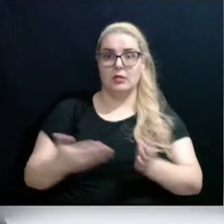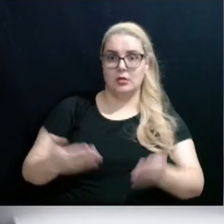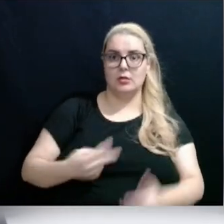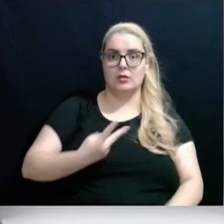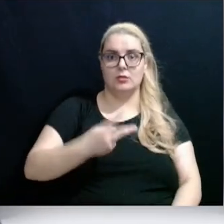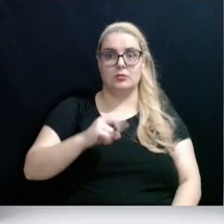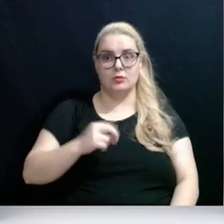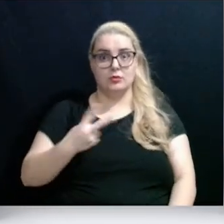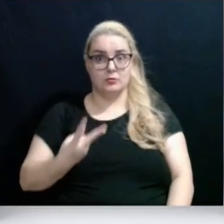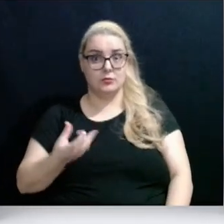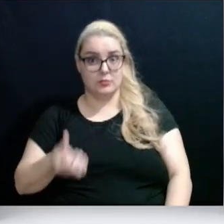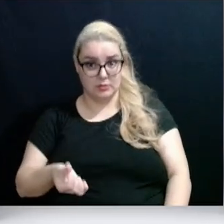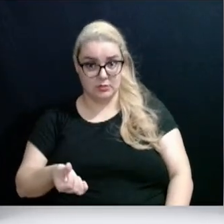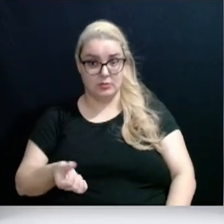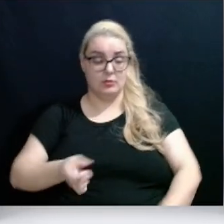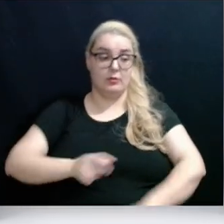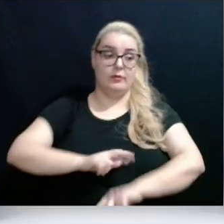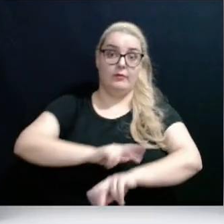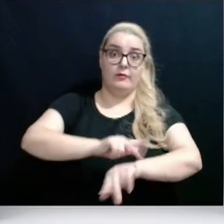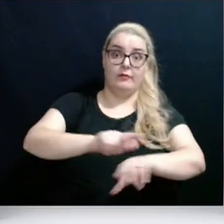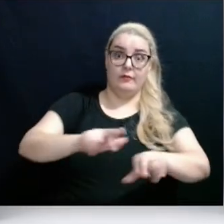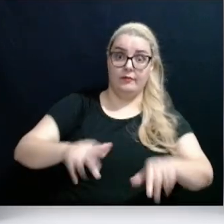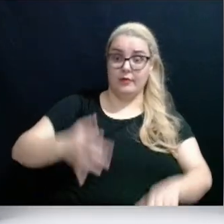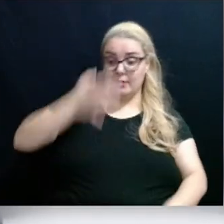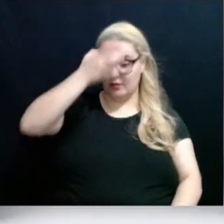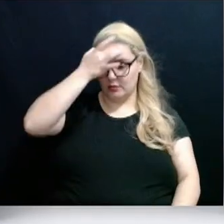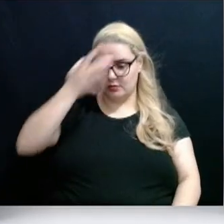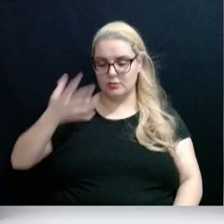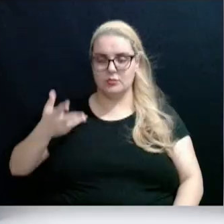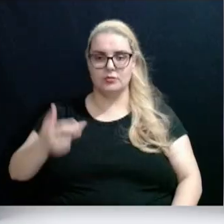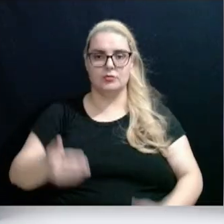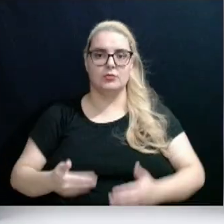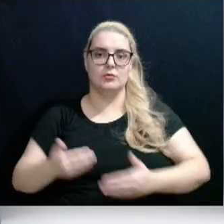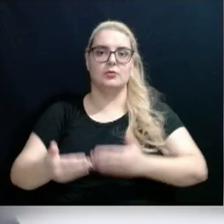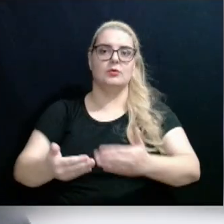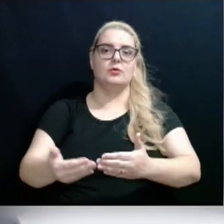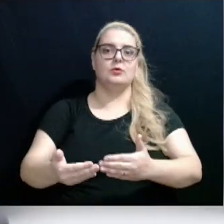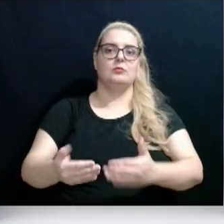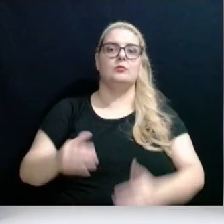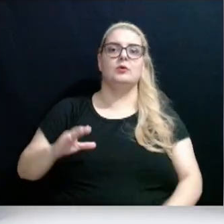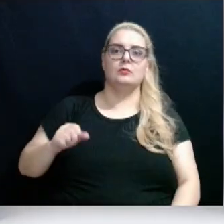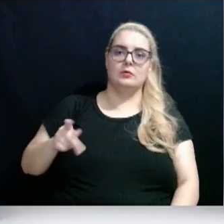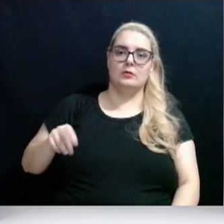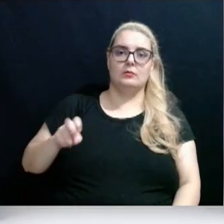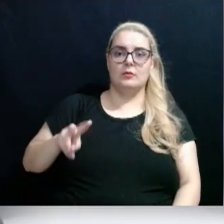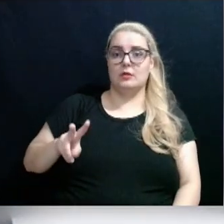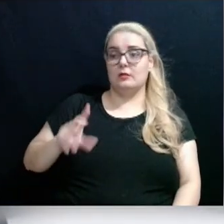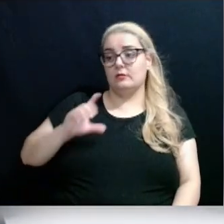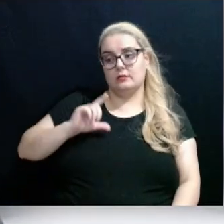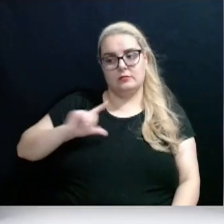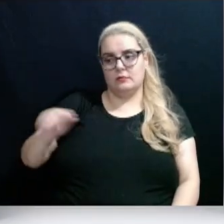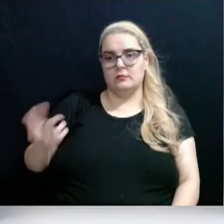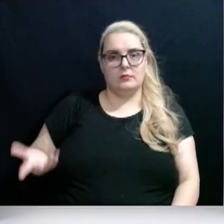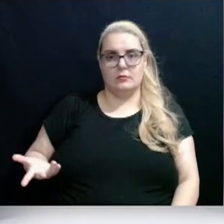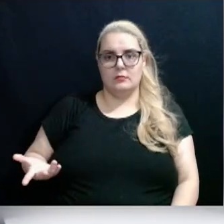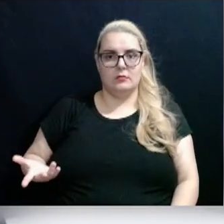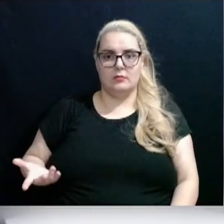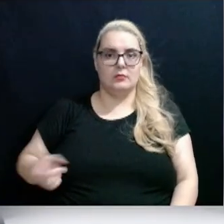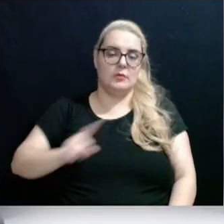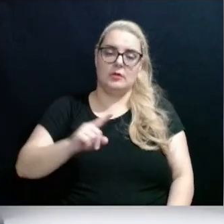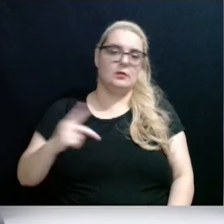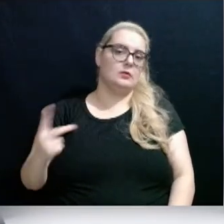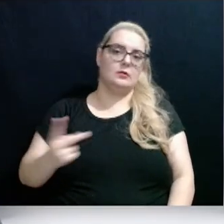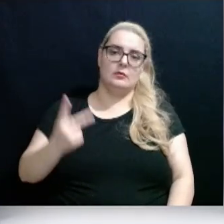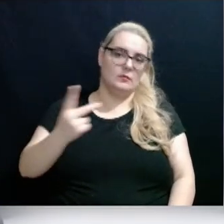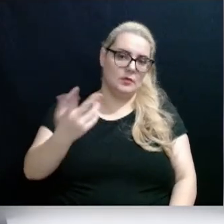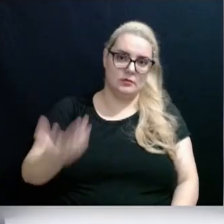2026, muitos talentos que passaram ali pelo Camprev foram embora por conta da não valorização, da